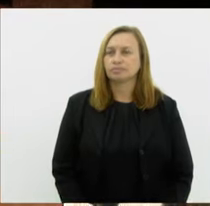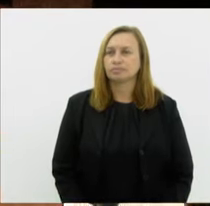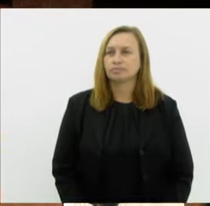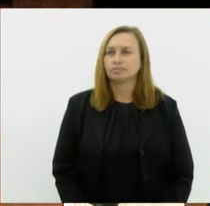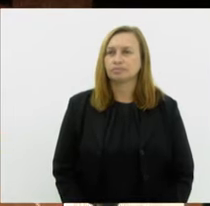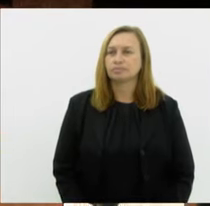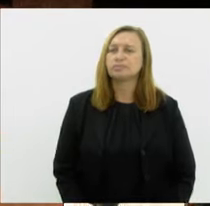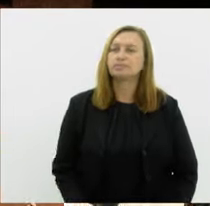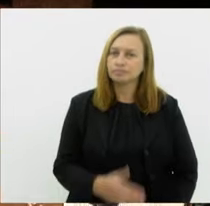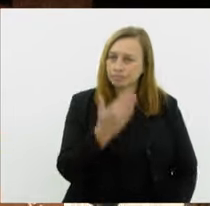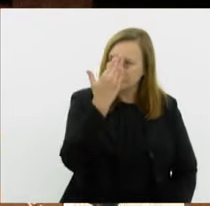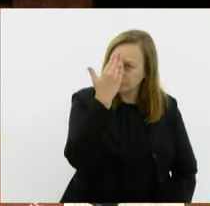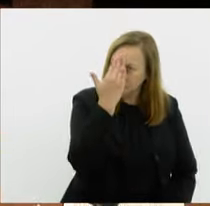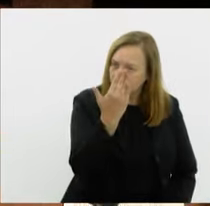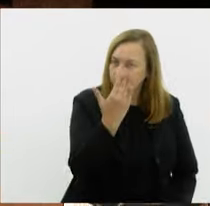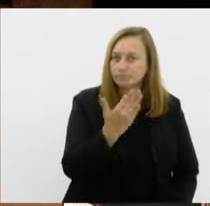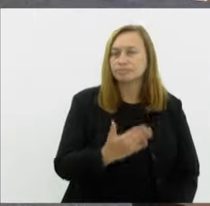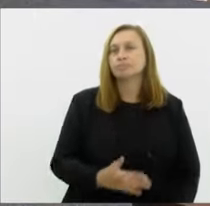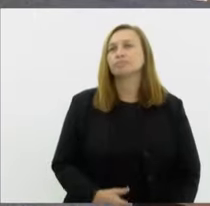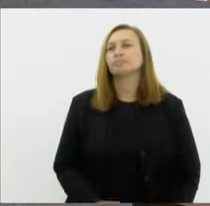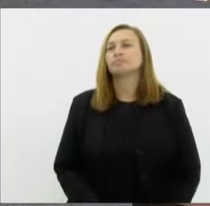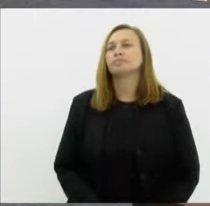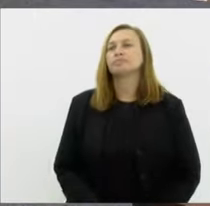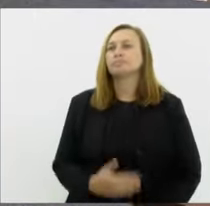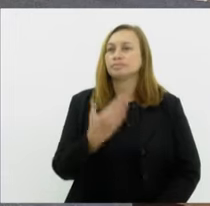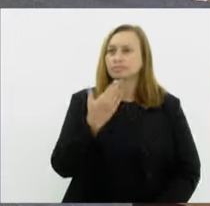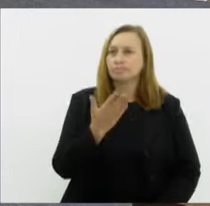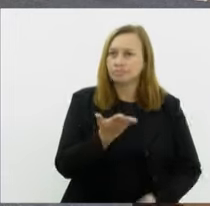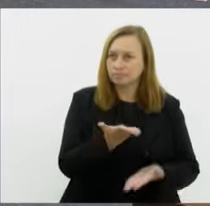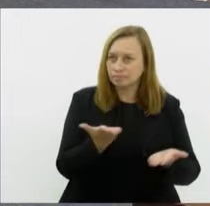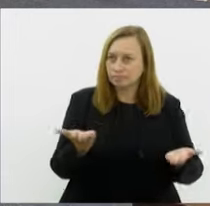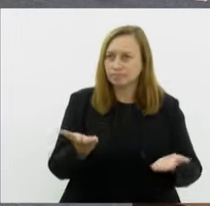Muito obrigado, compreensão de todos.